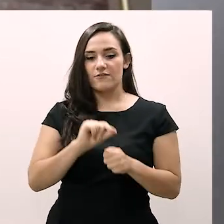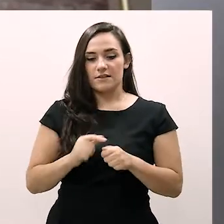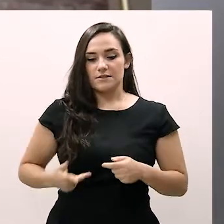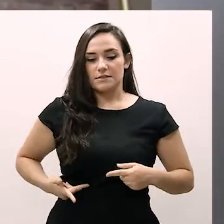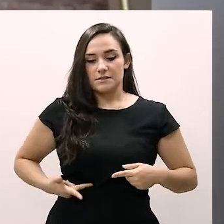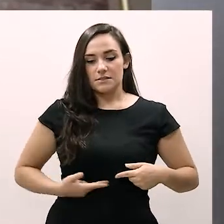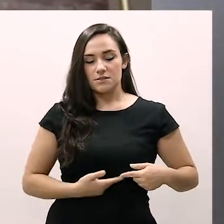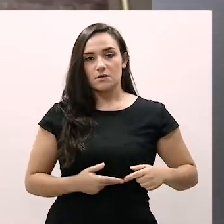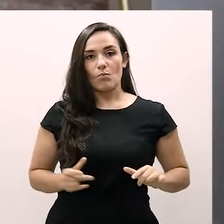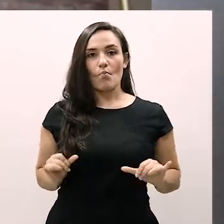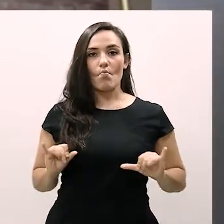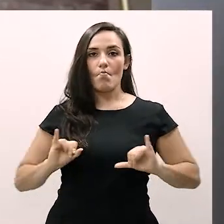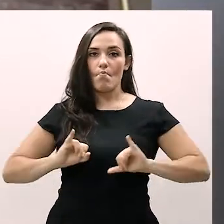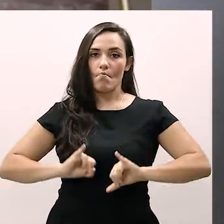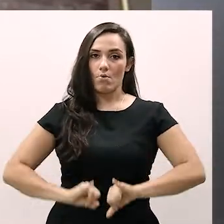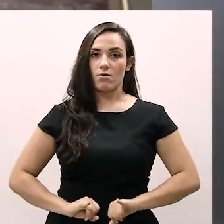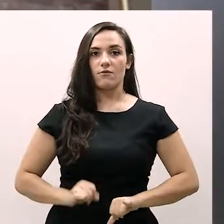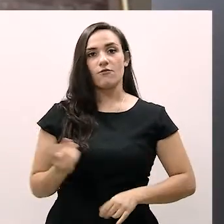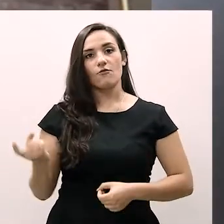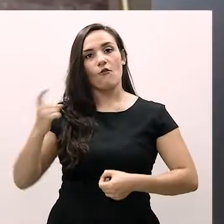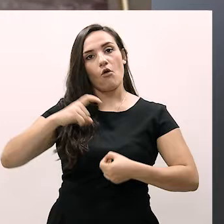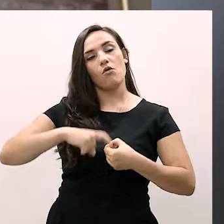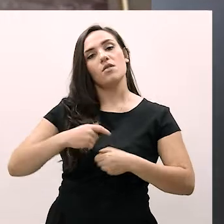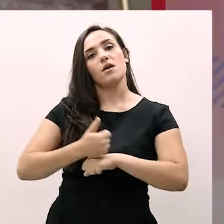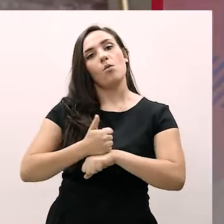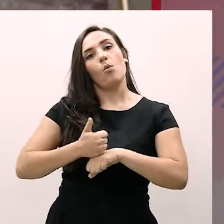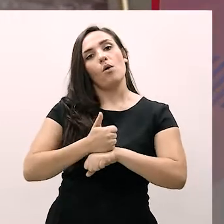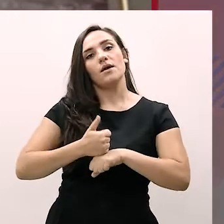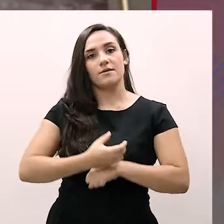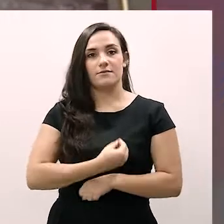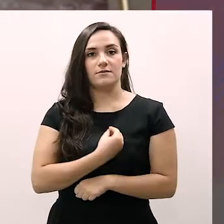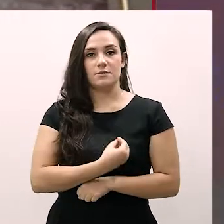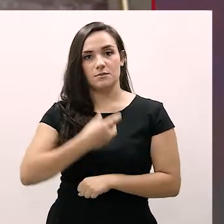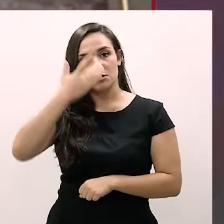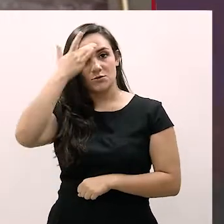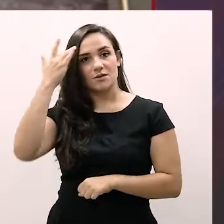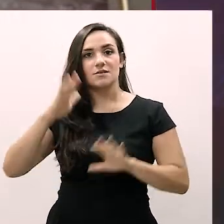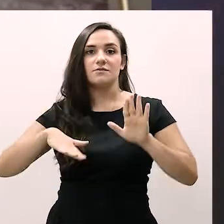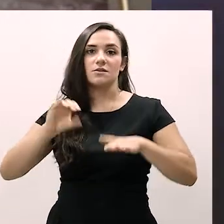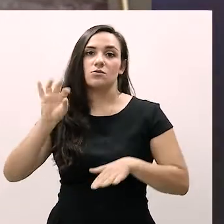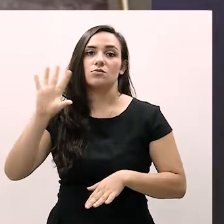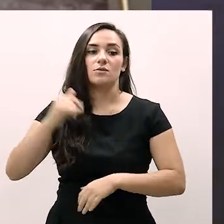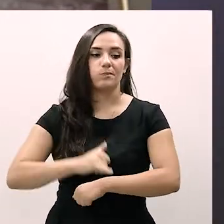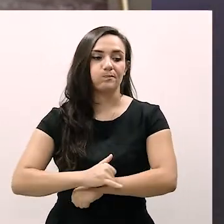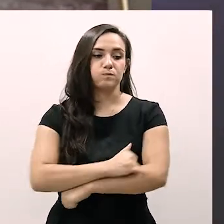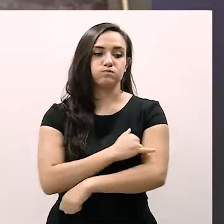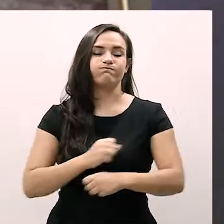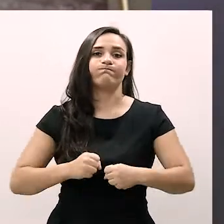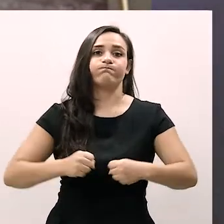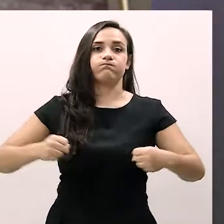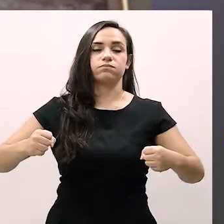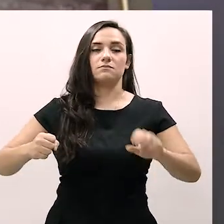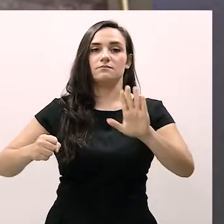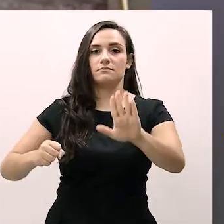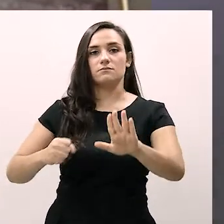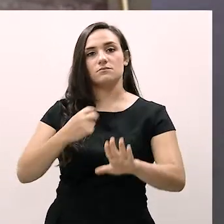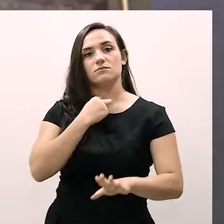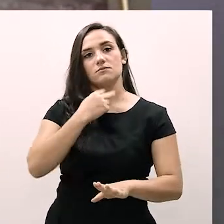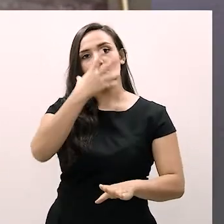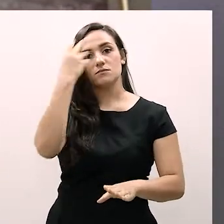vida das pessoas que têm obesidade, sem esquecer que esse também é um problema que foi indicado